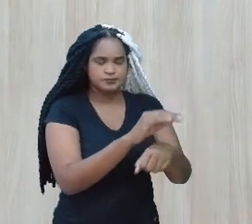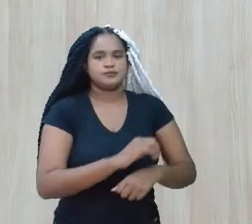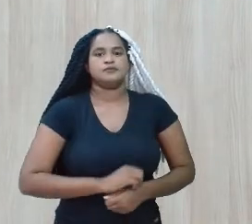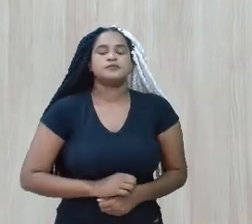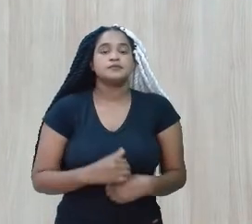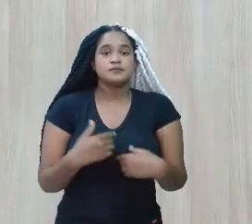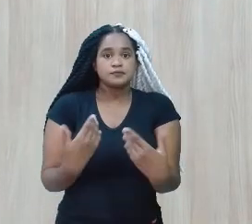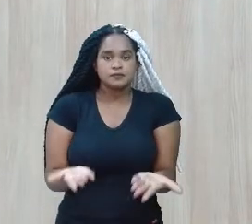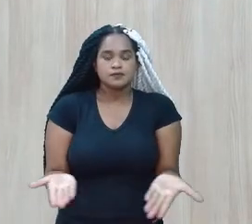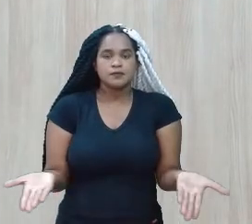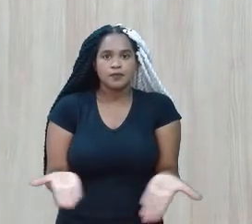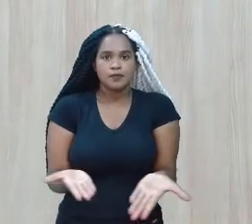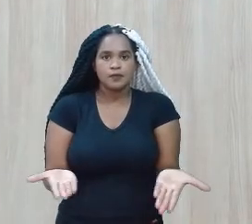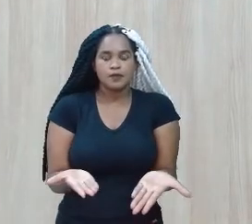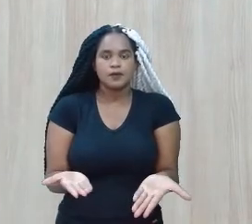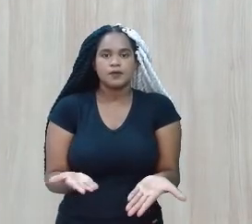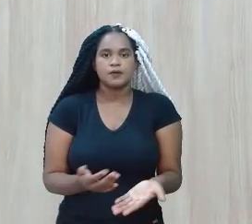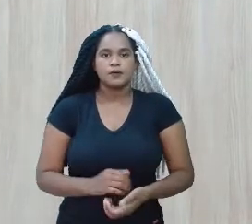Vamos